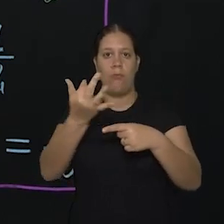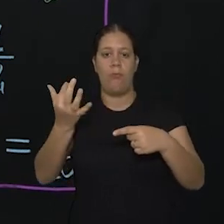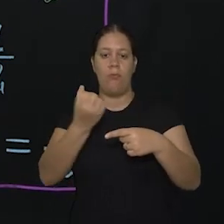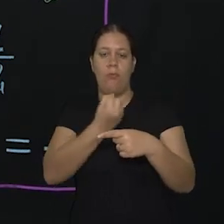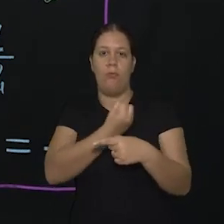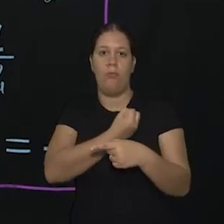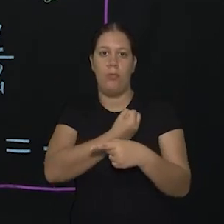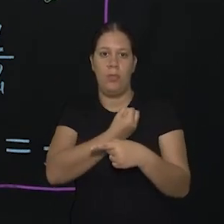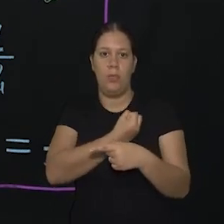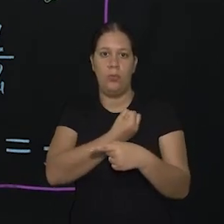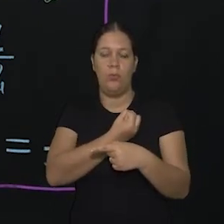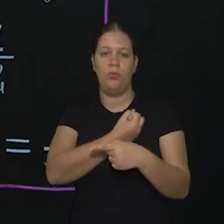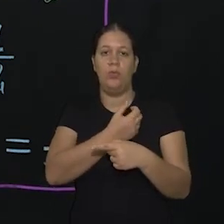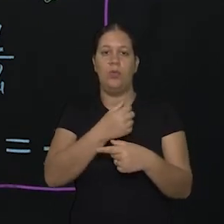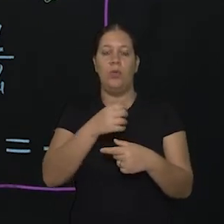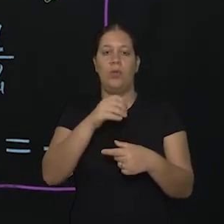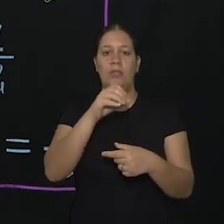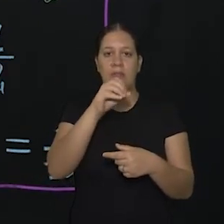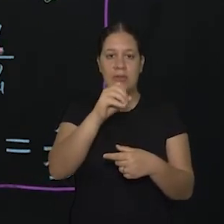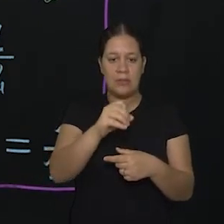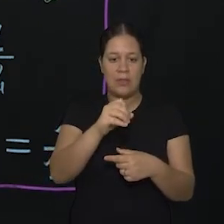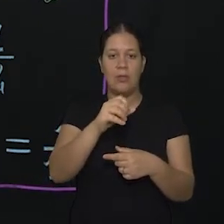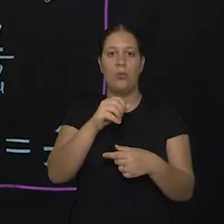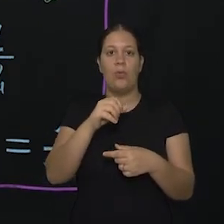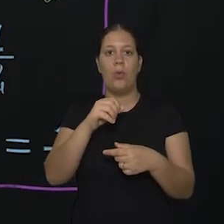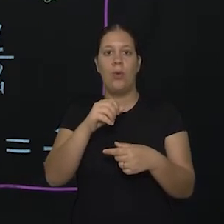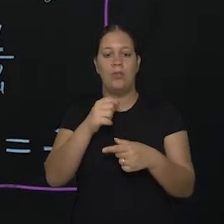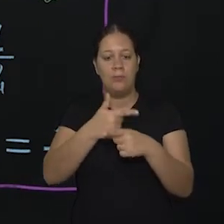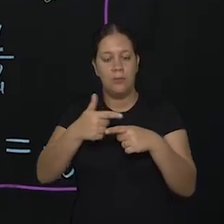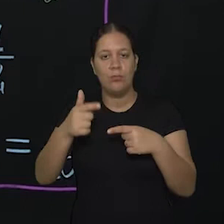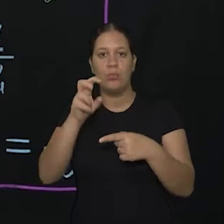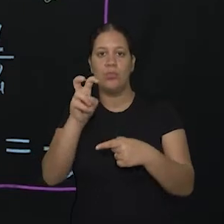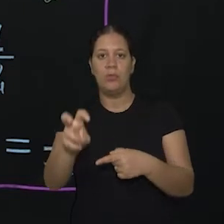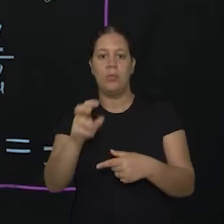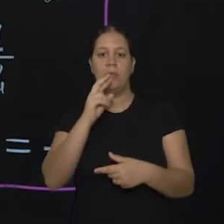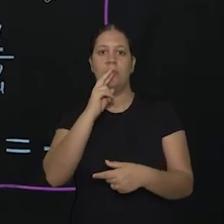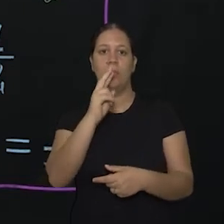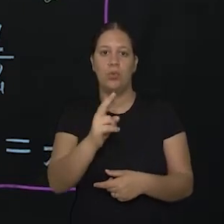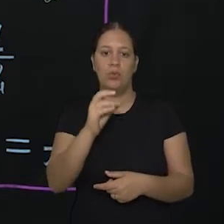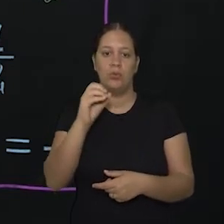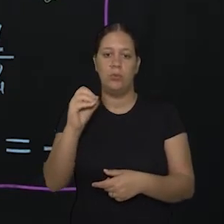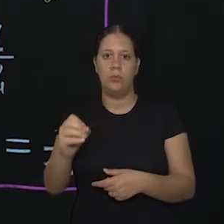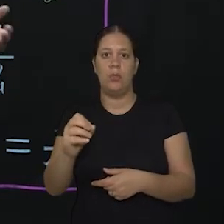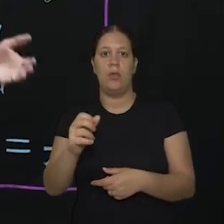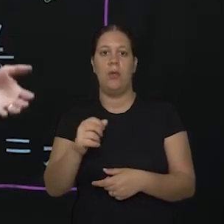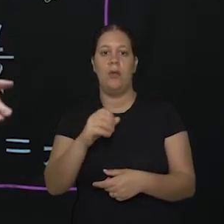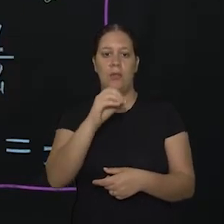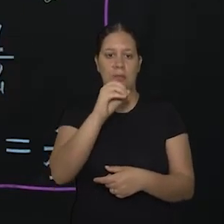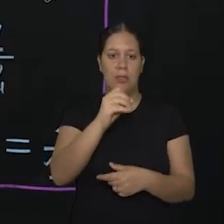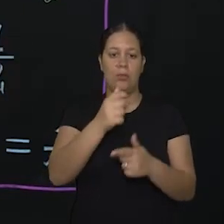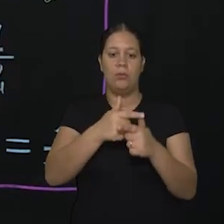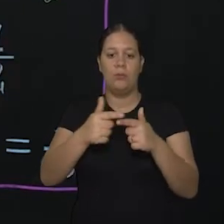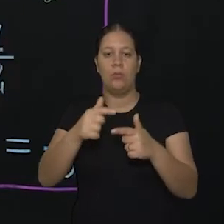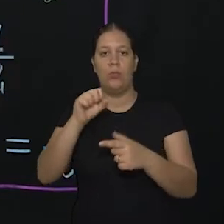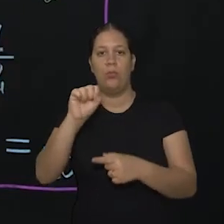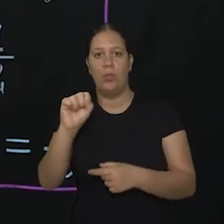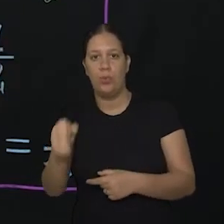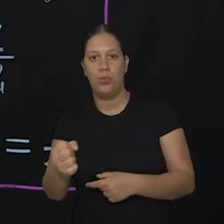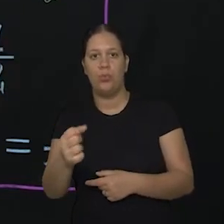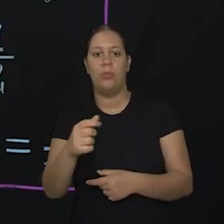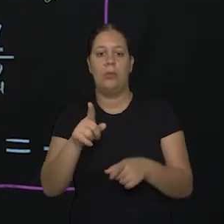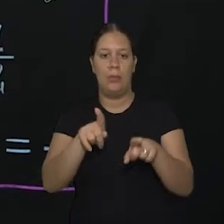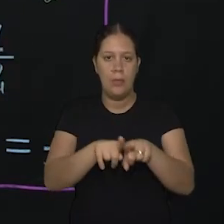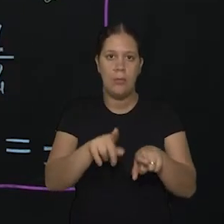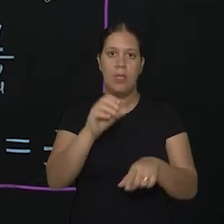por exemplo, se eu dividir 0 por 5, dá como resultado 0. Se eu dividir 0 por 8, o nosso